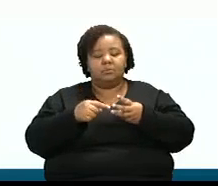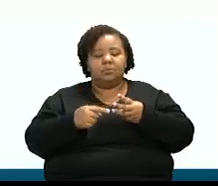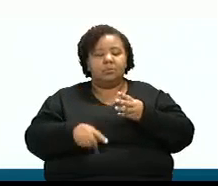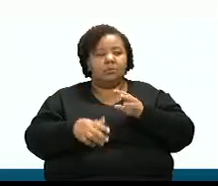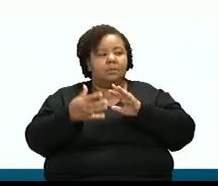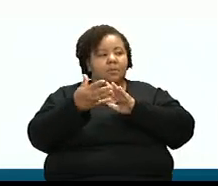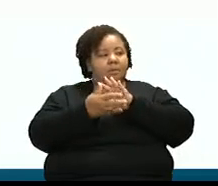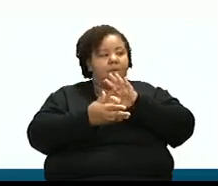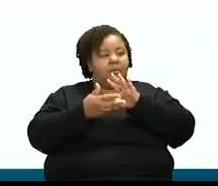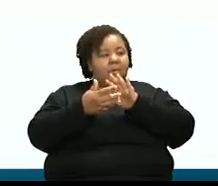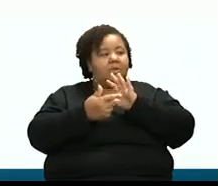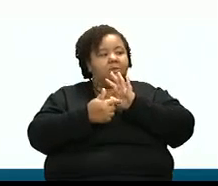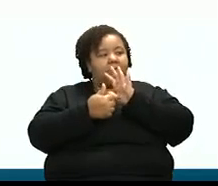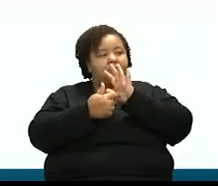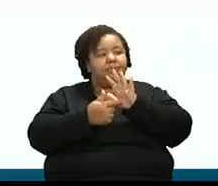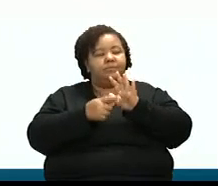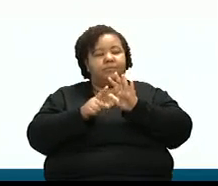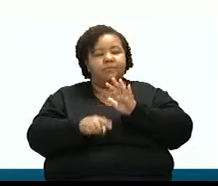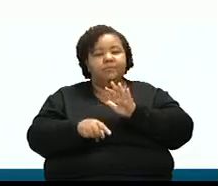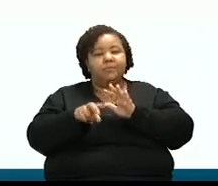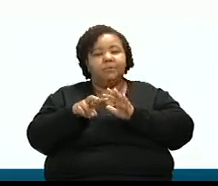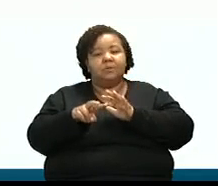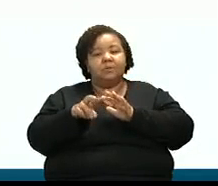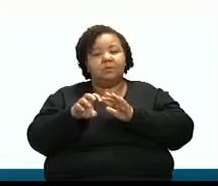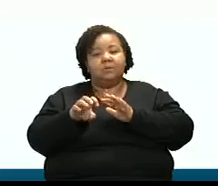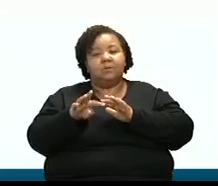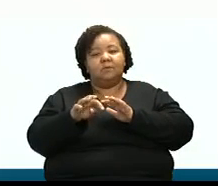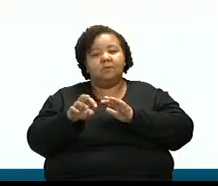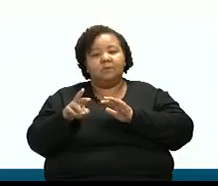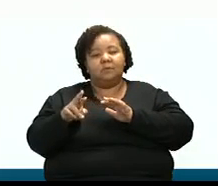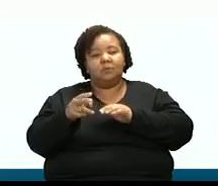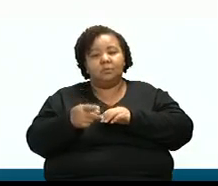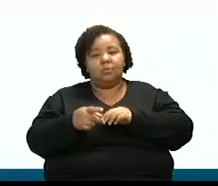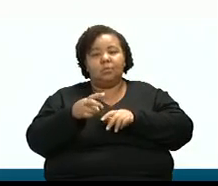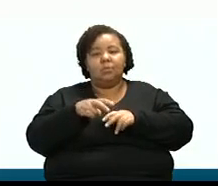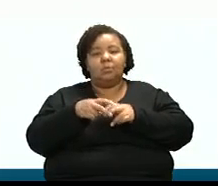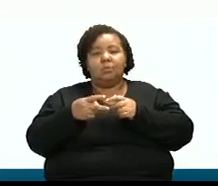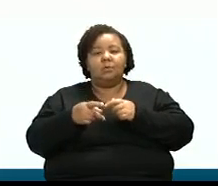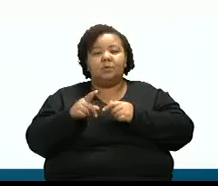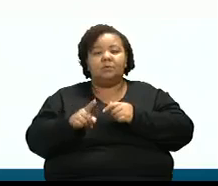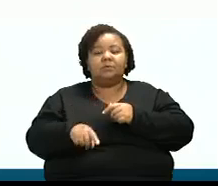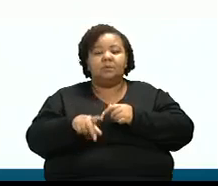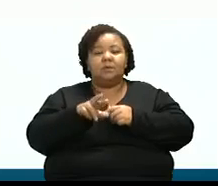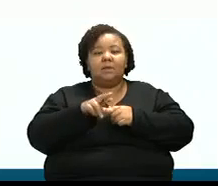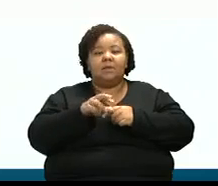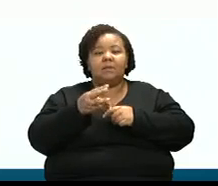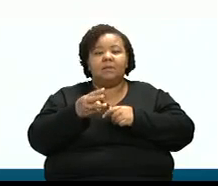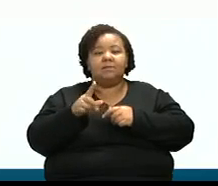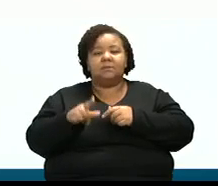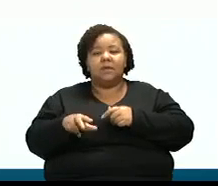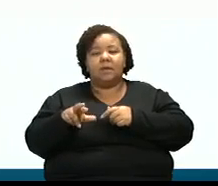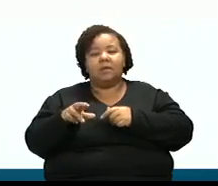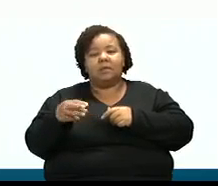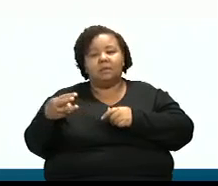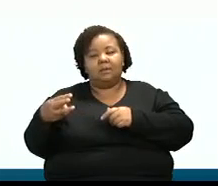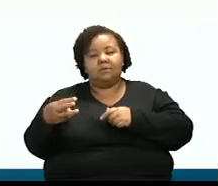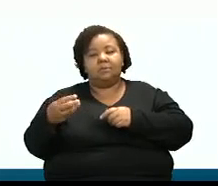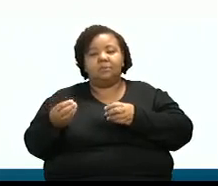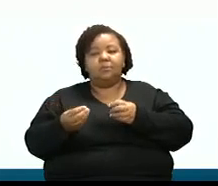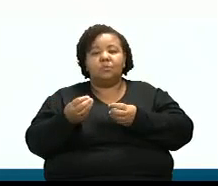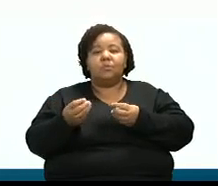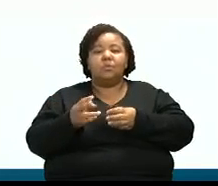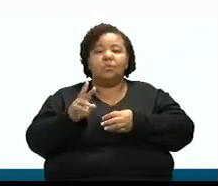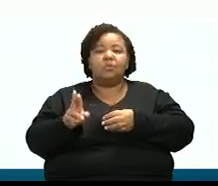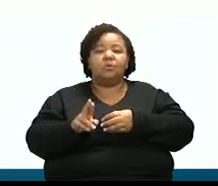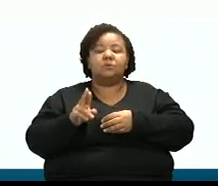imagem é um vetor de 3 componentes. Por isso que uma função de R3 em R3. E como que eu utilizo